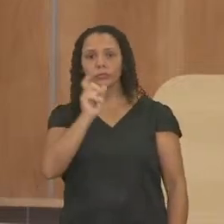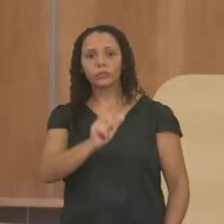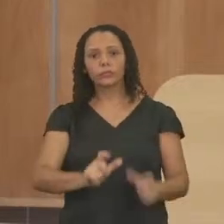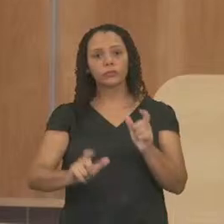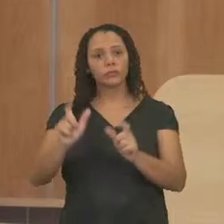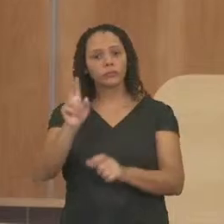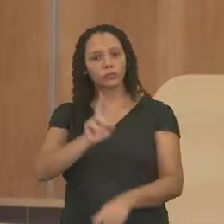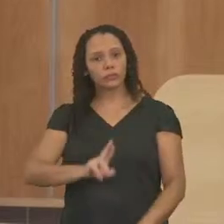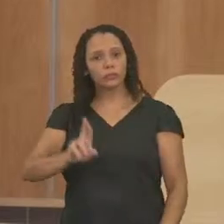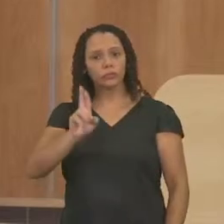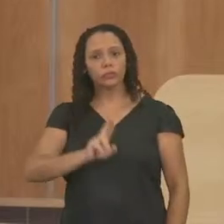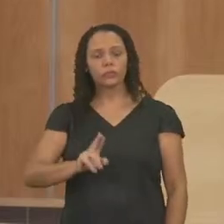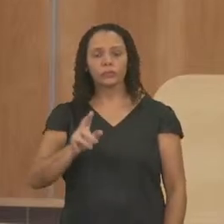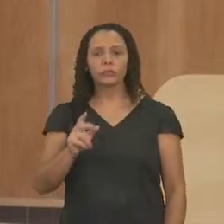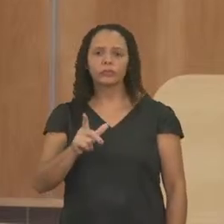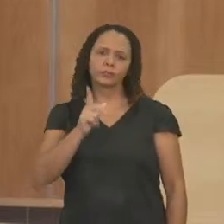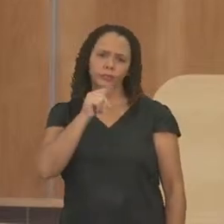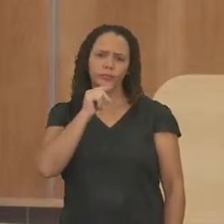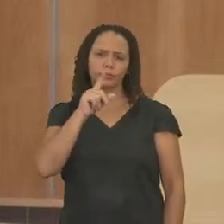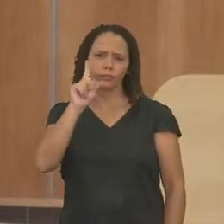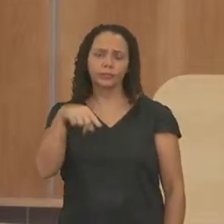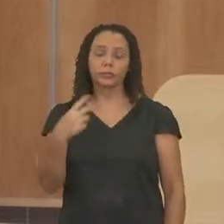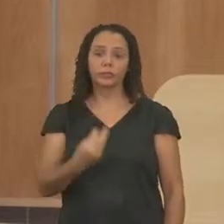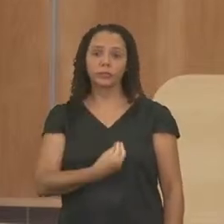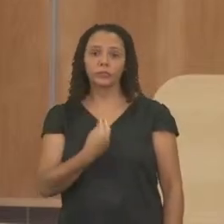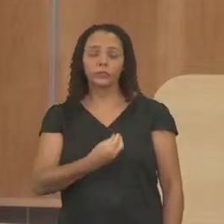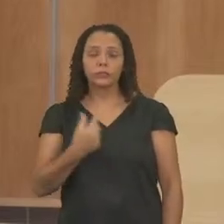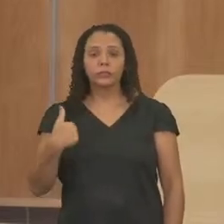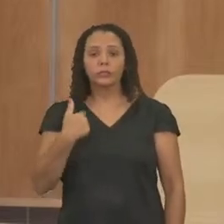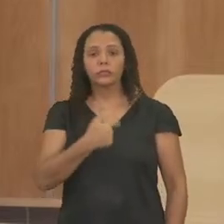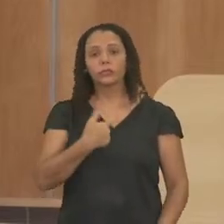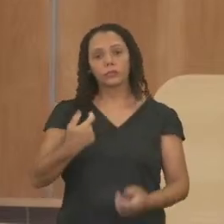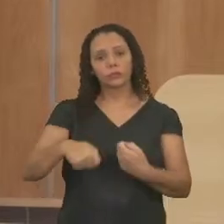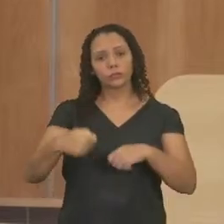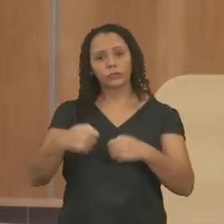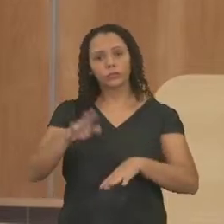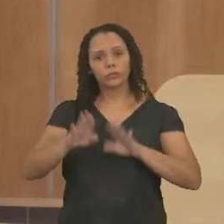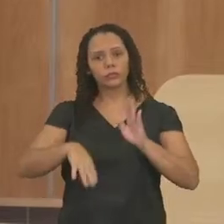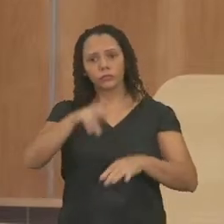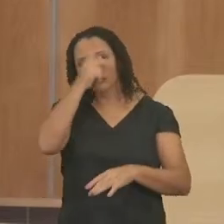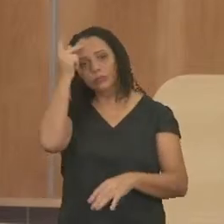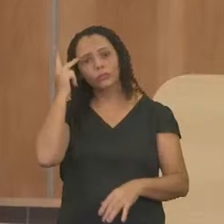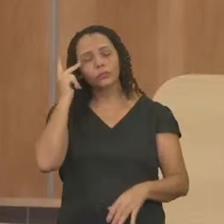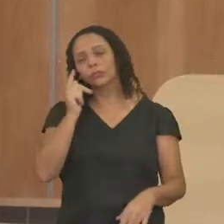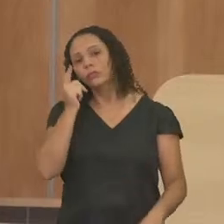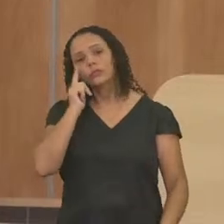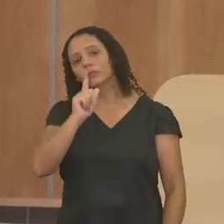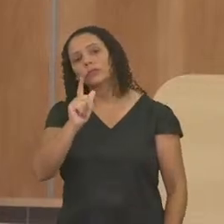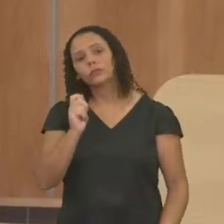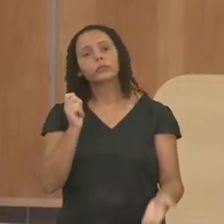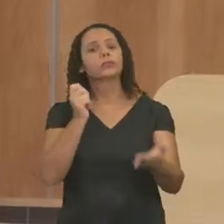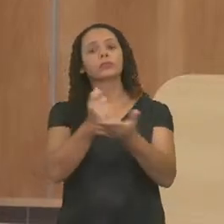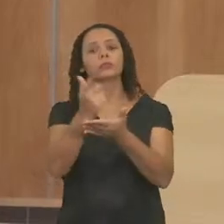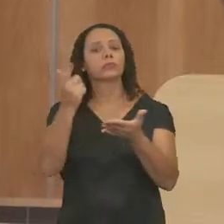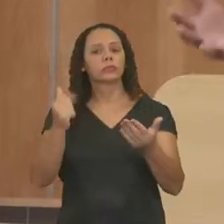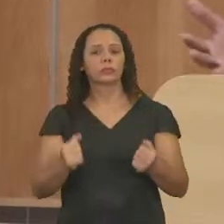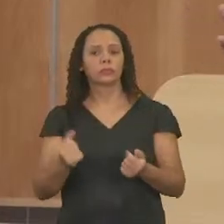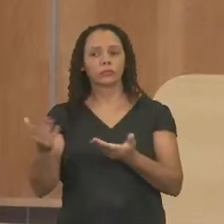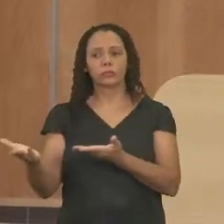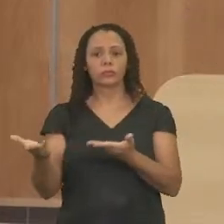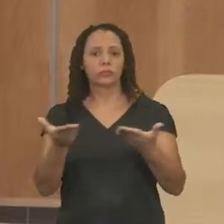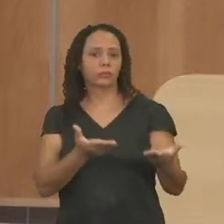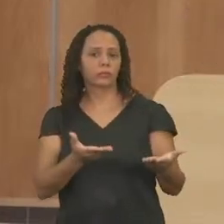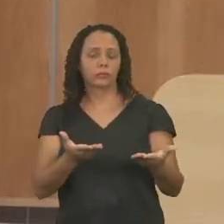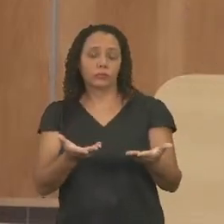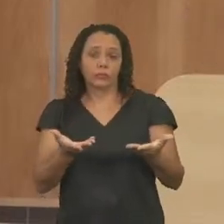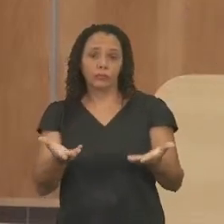utilizar. E nós sabemos, a água é o dom da vida e a gente precisa de água. Muitas vezes as pessoas não têm condições, né, de estar comprando água para levar na